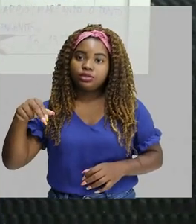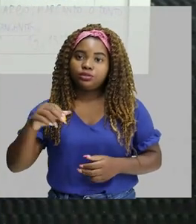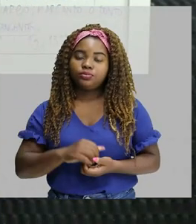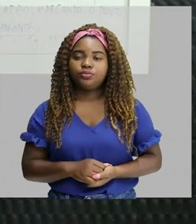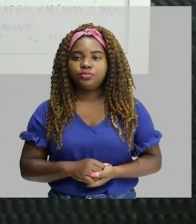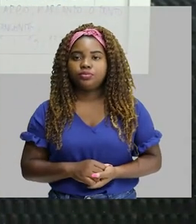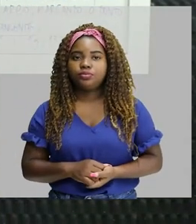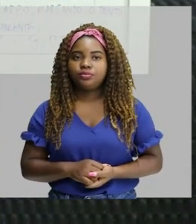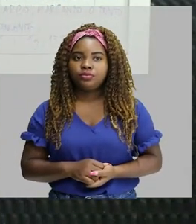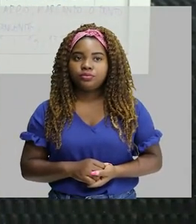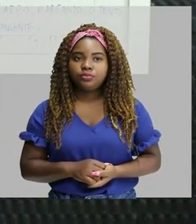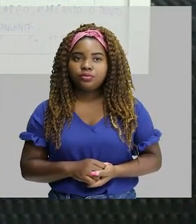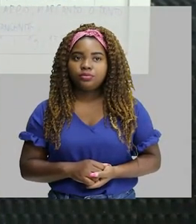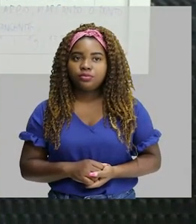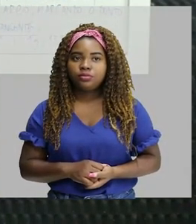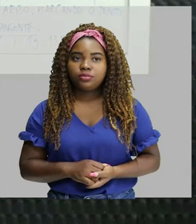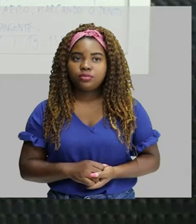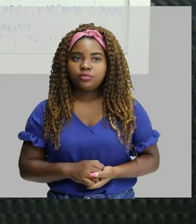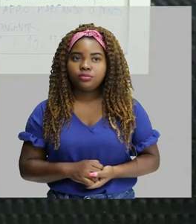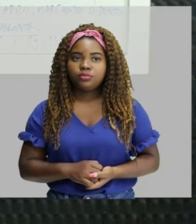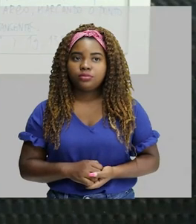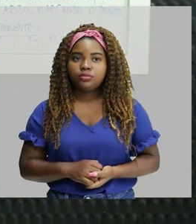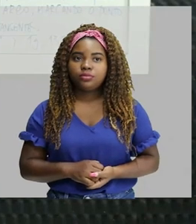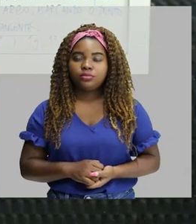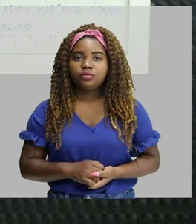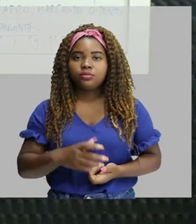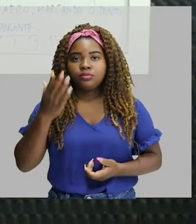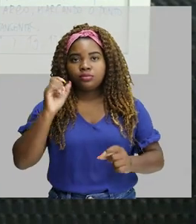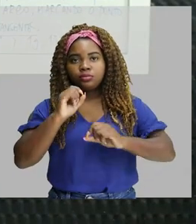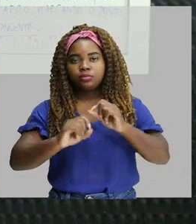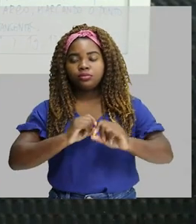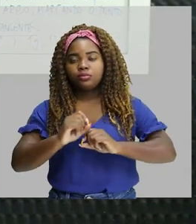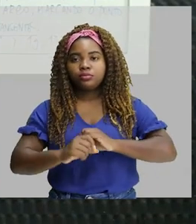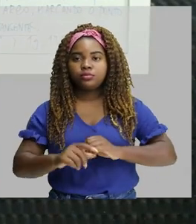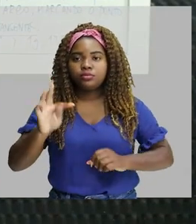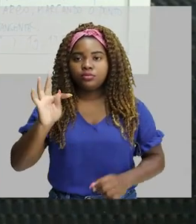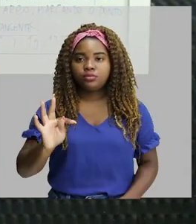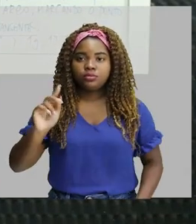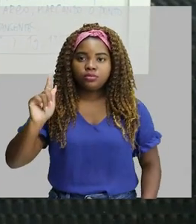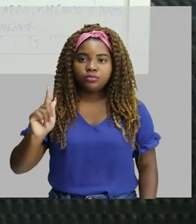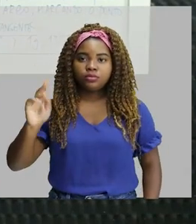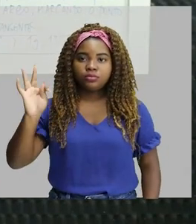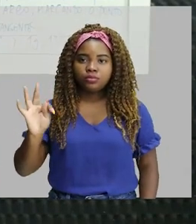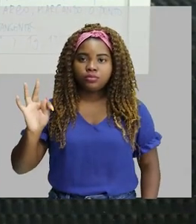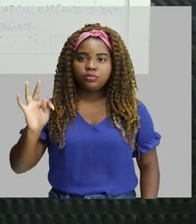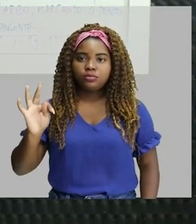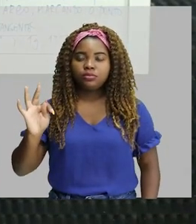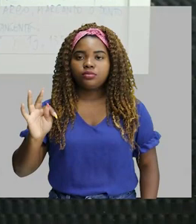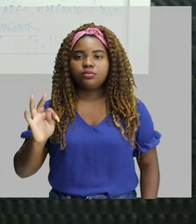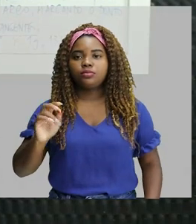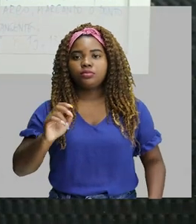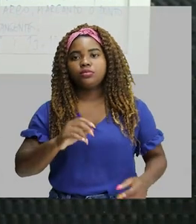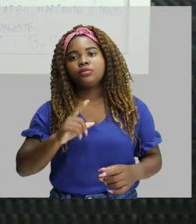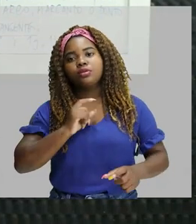tangentes tá a gente sabe lá da da da geometria que a tangente né é uma reta que tem um ponto em